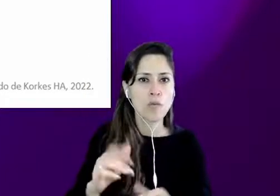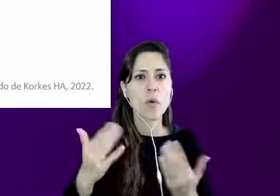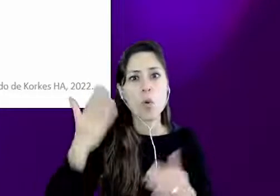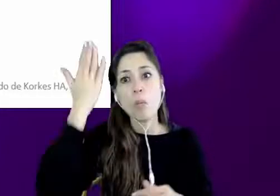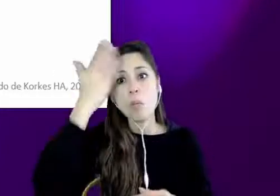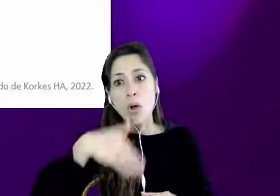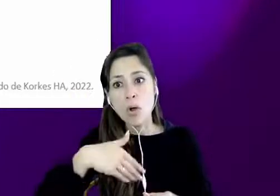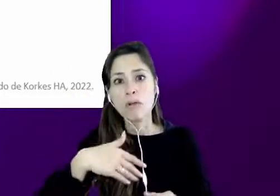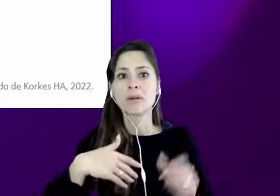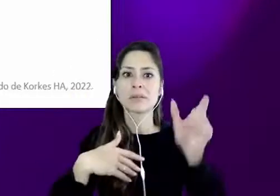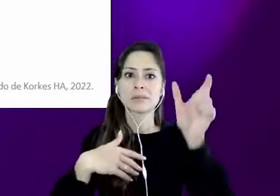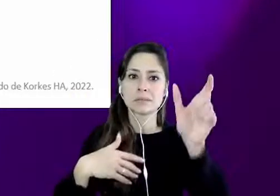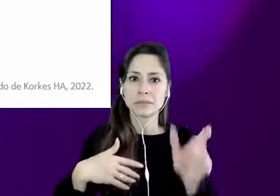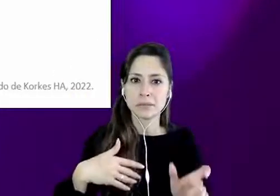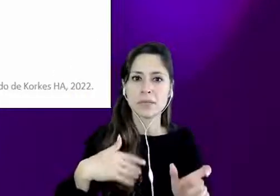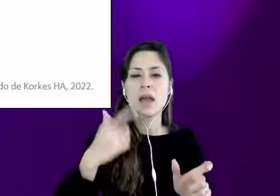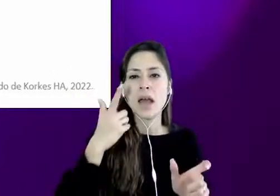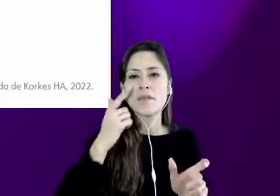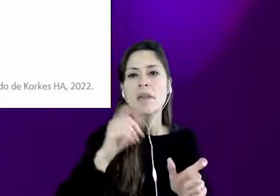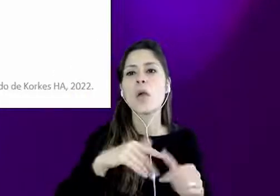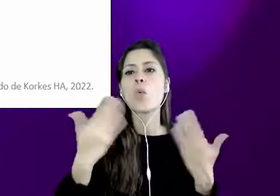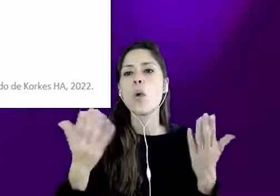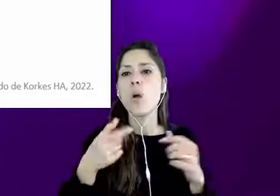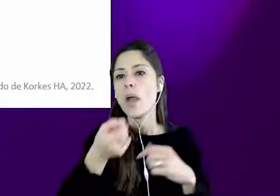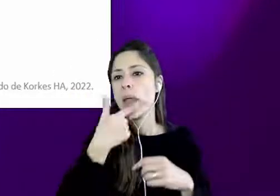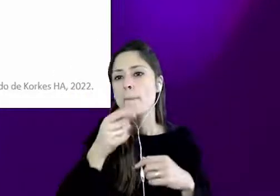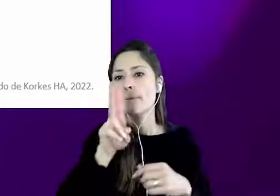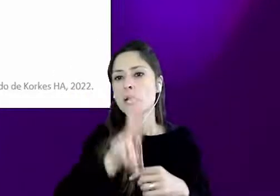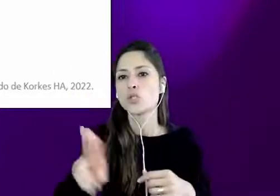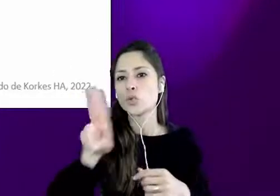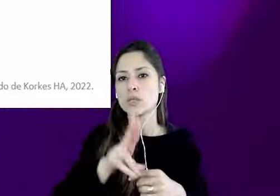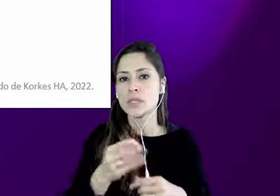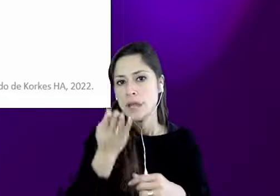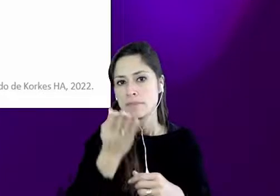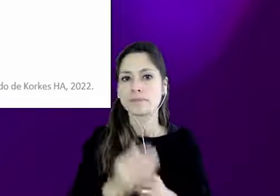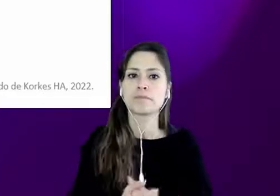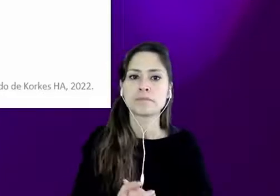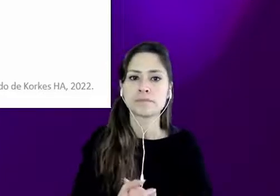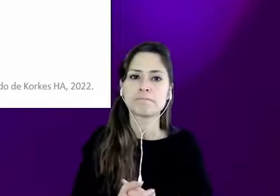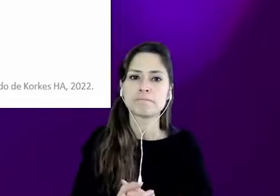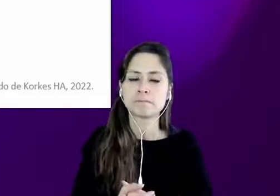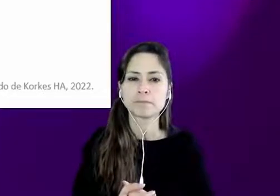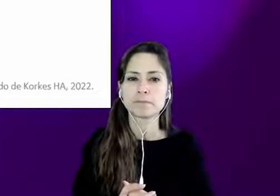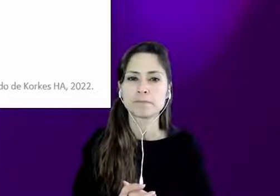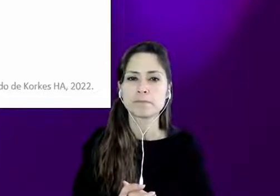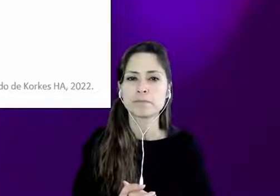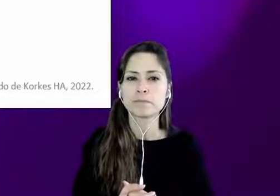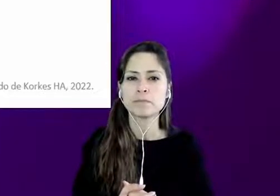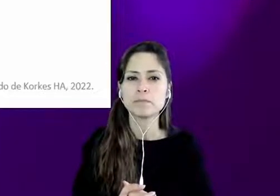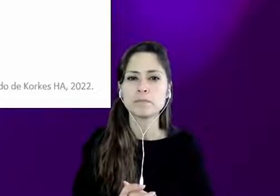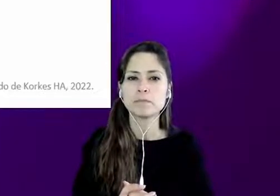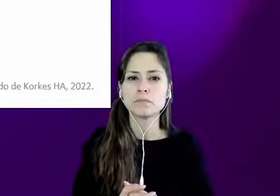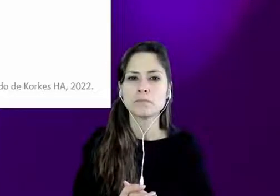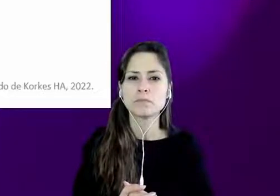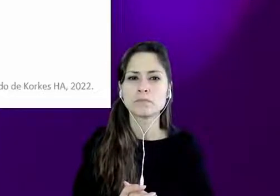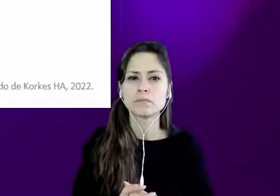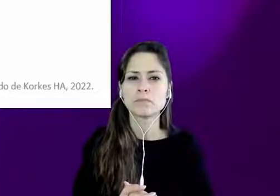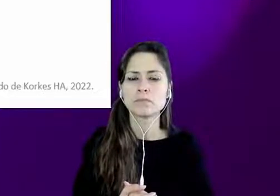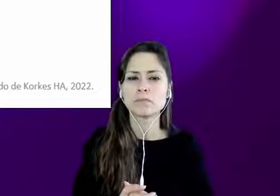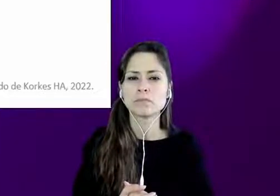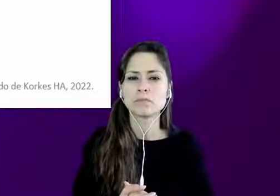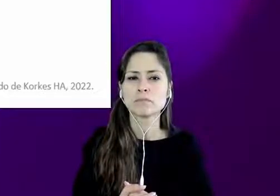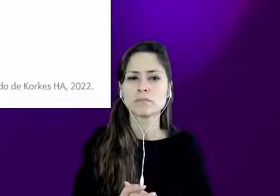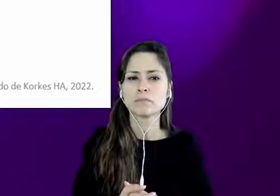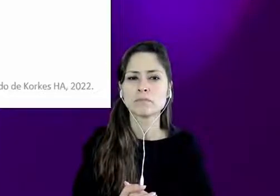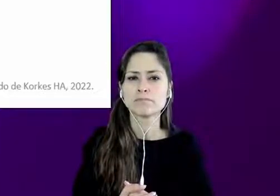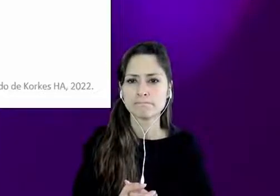a relação soluble-fit-PLGF, ou apenas o PLGF, ou apenas o soluble-fit, mas dentro dessa relação, se a gente tiver